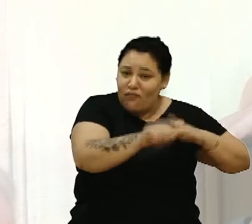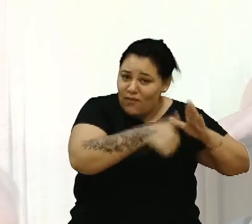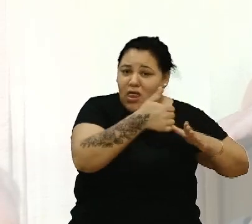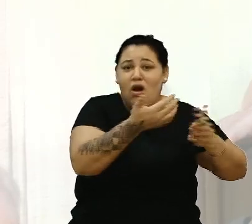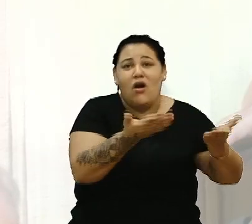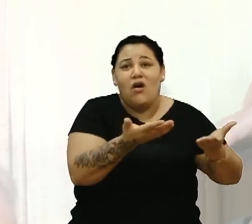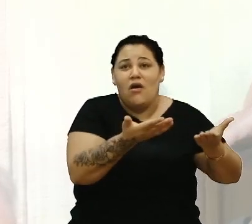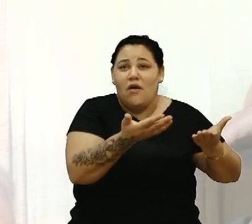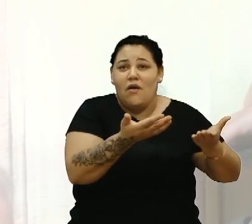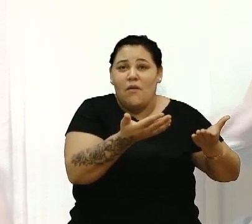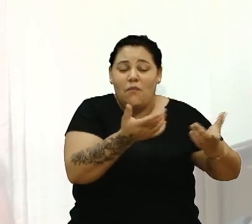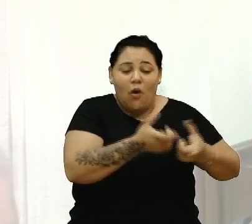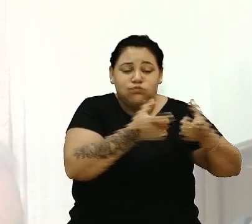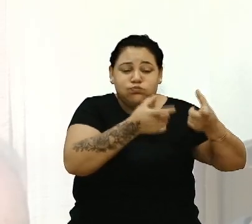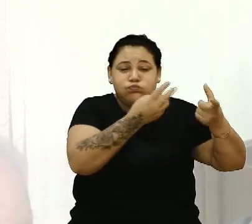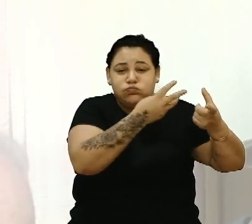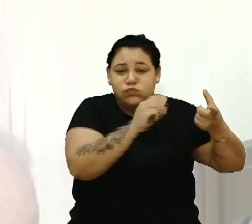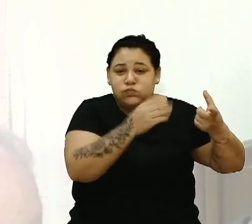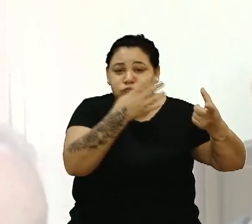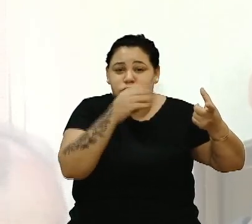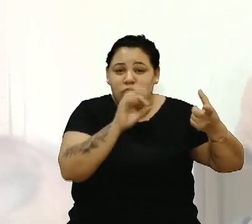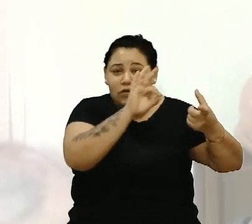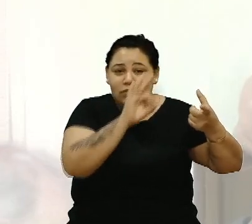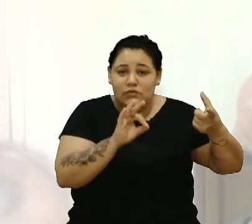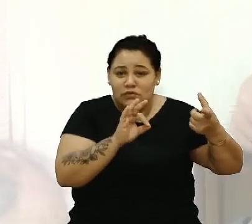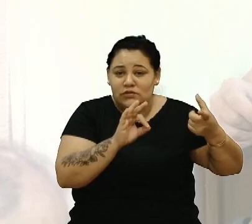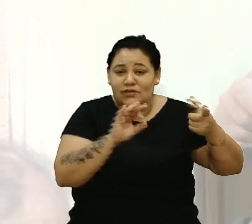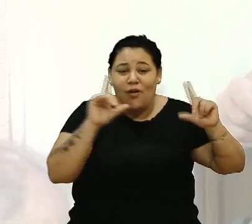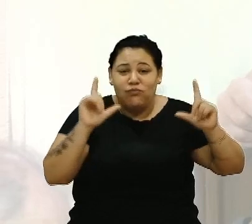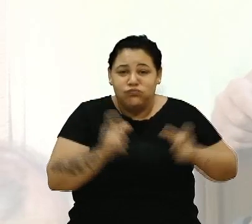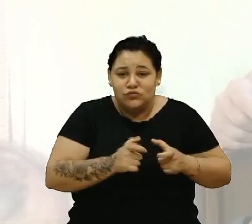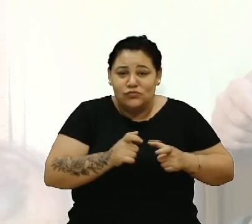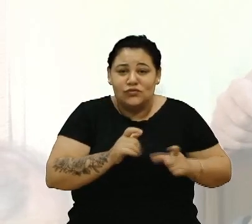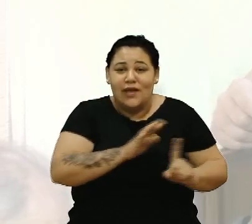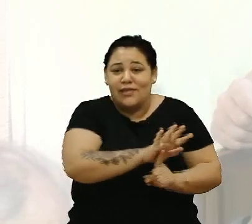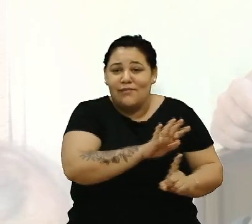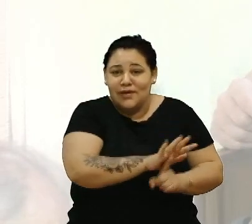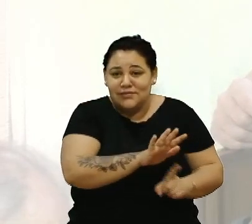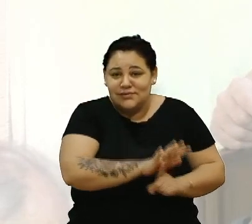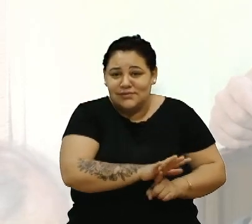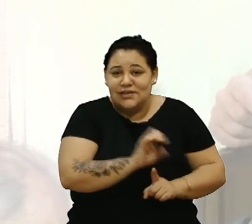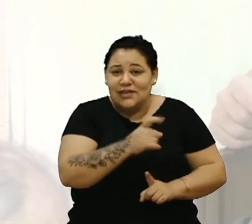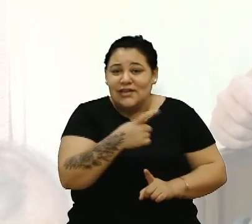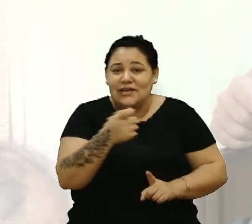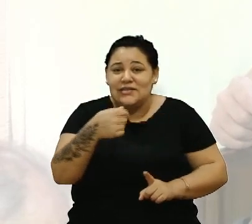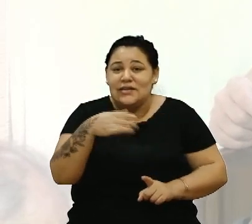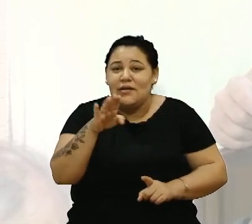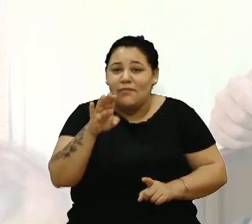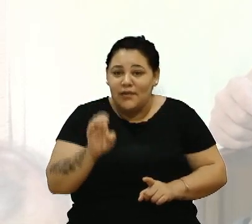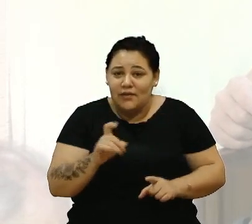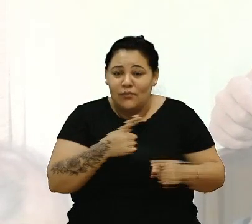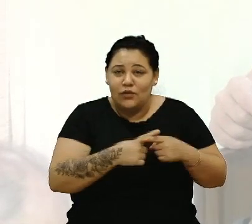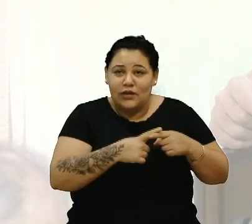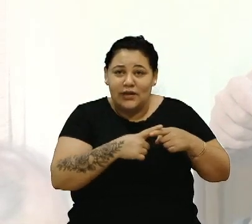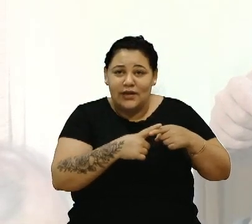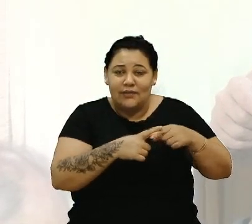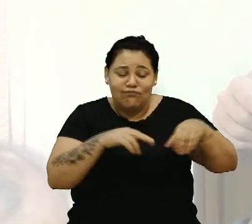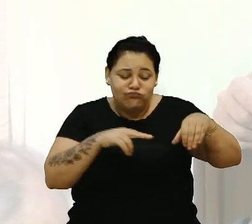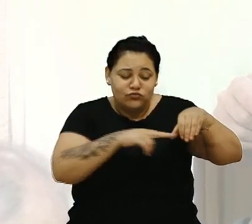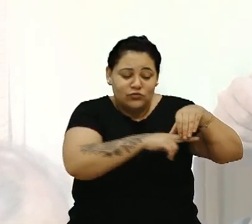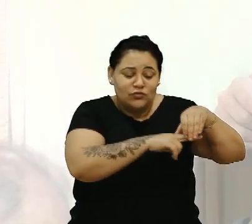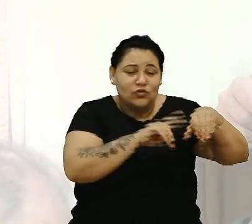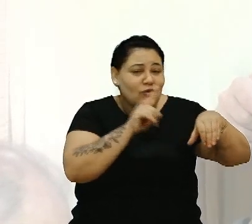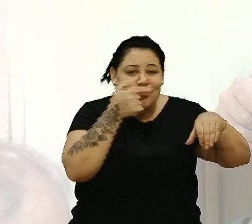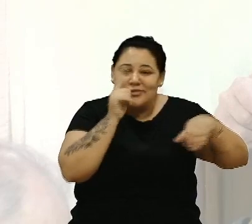aumentada em 30% a 40% e diminuído a demanda de exames de ressonância. Porque sem fazer a ressonância, muitas vezes tu não consegue fazer a cirurgia, que